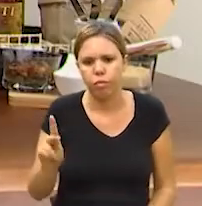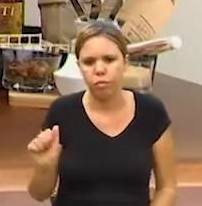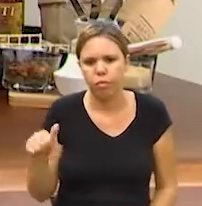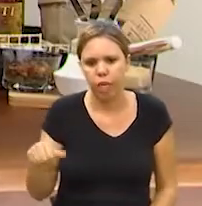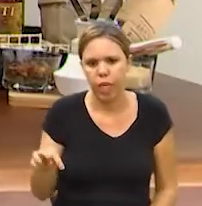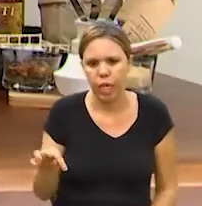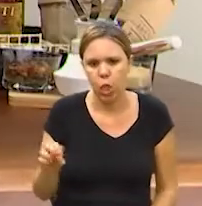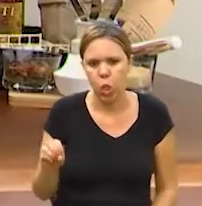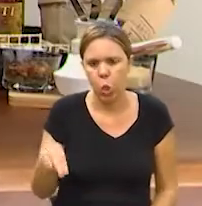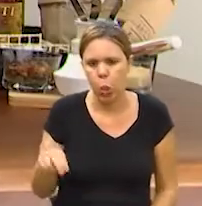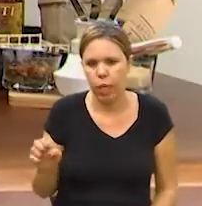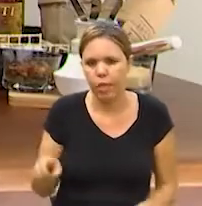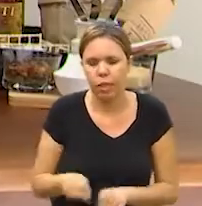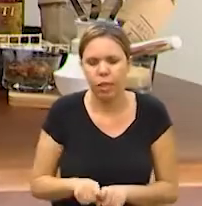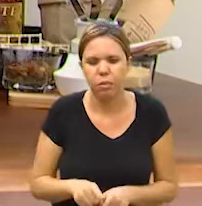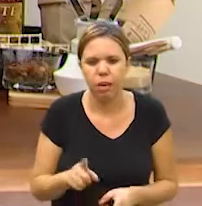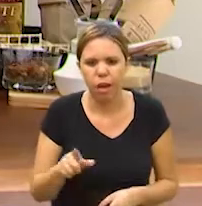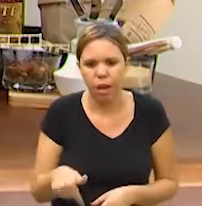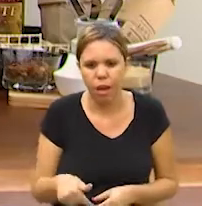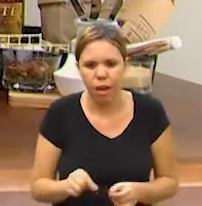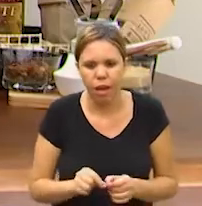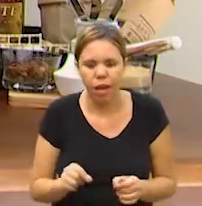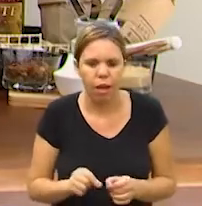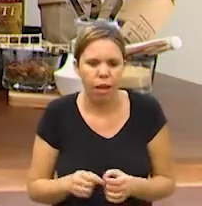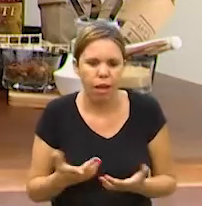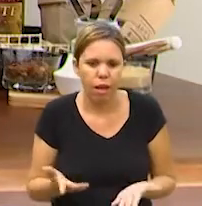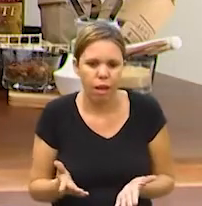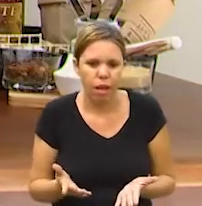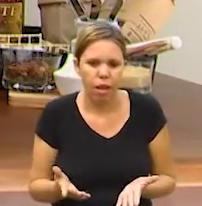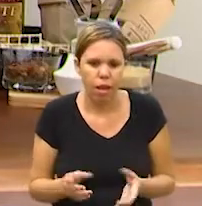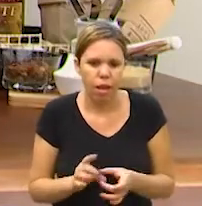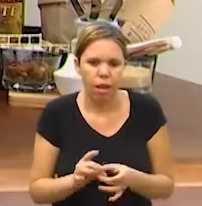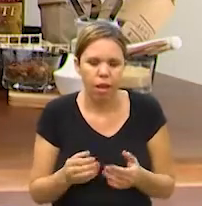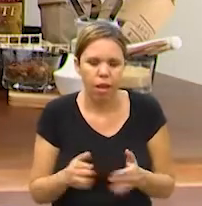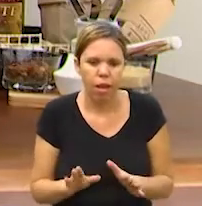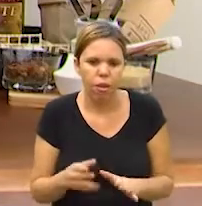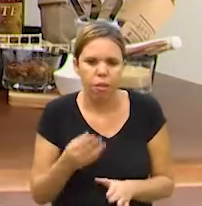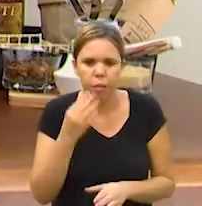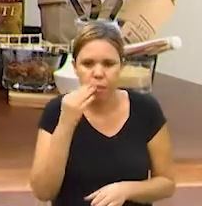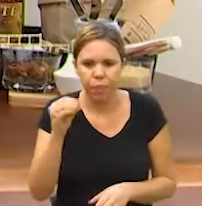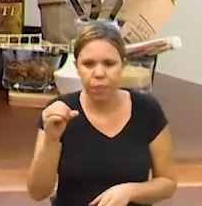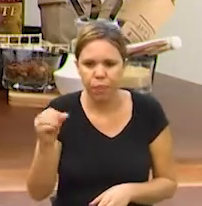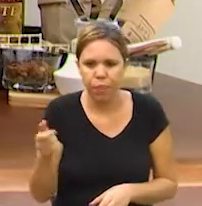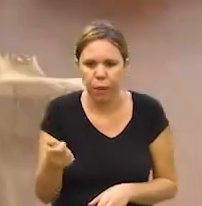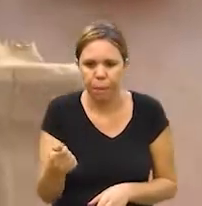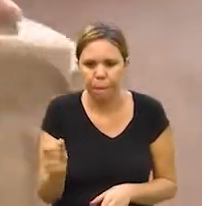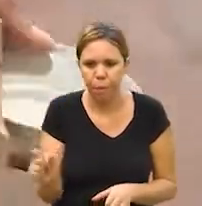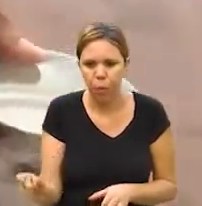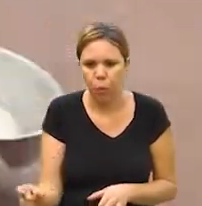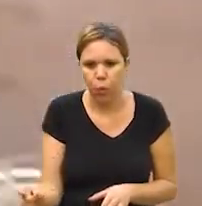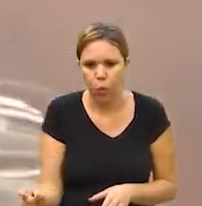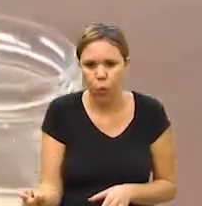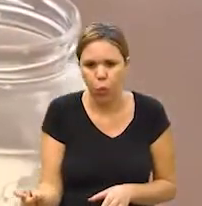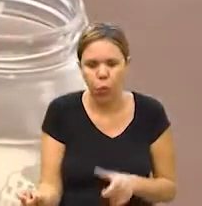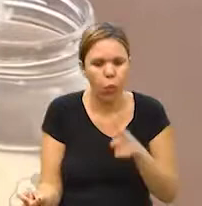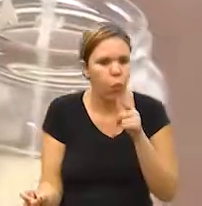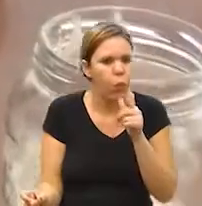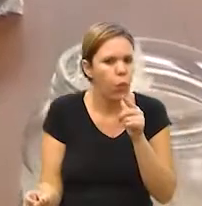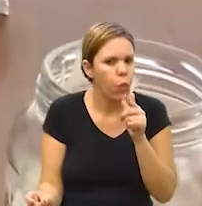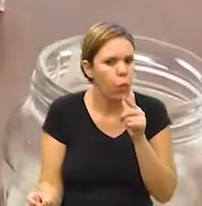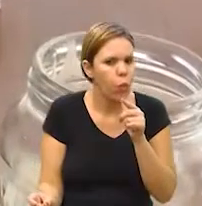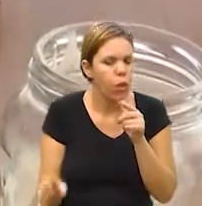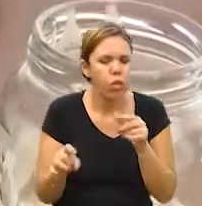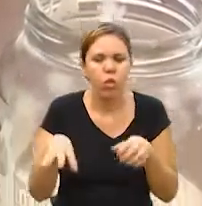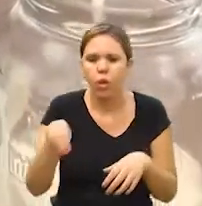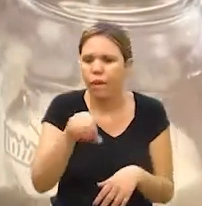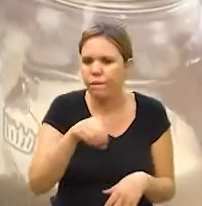Gente, não tem segredo. Olha aqui, é o fermento espontâneo, o sal, que ela já separou aqui pra gente, água e